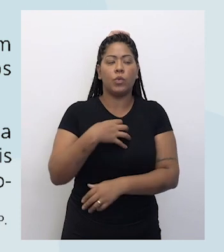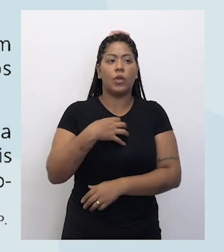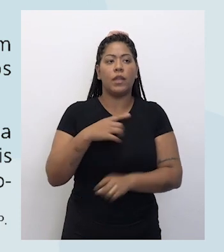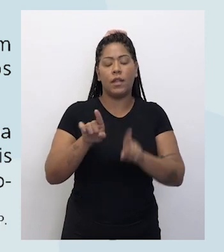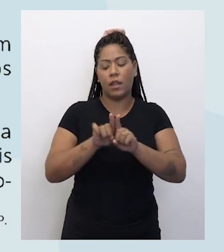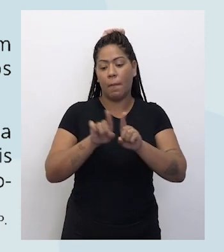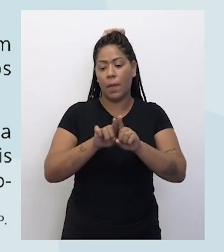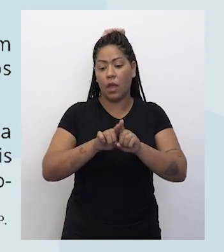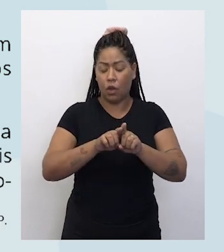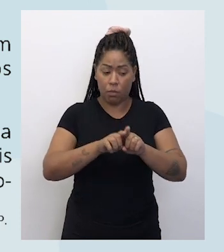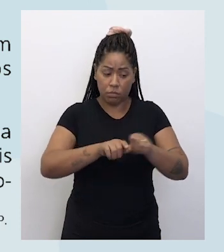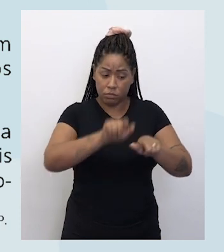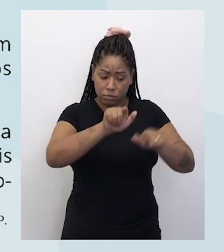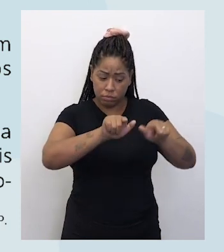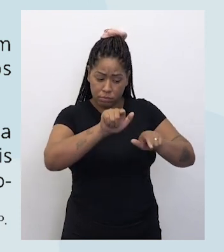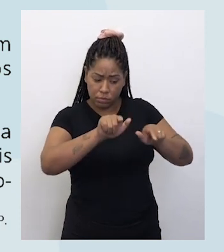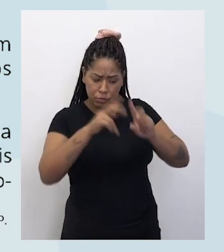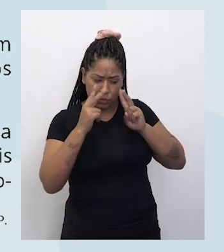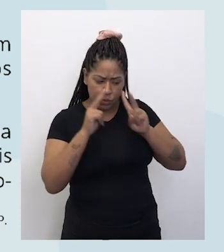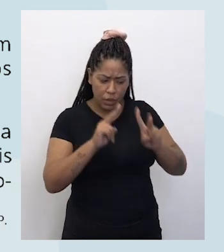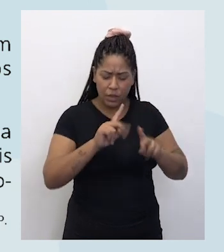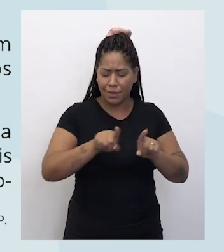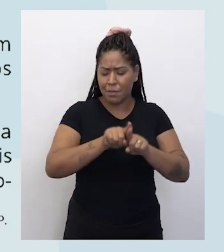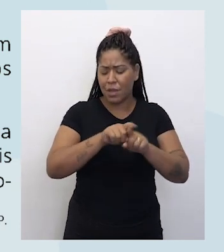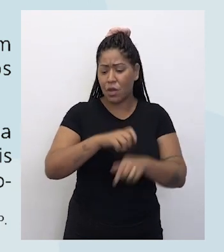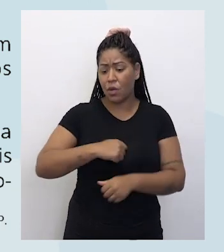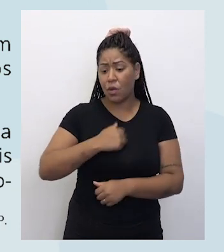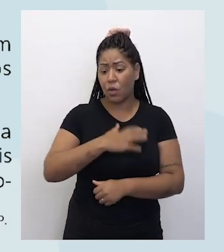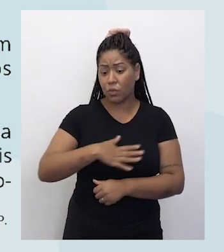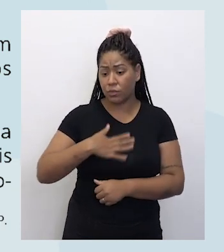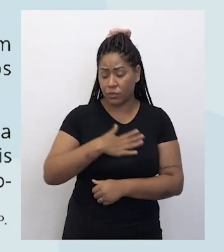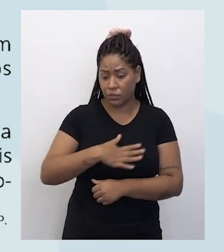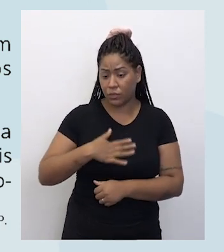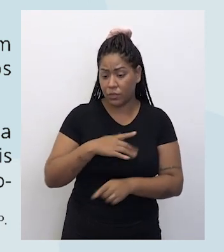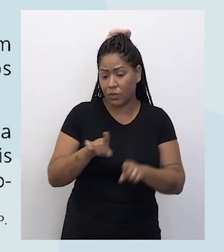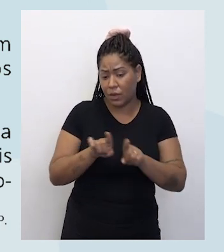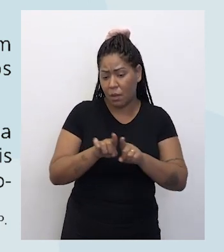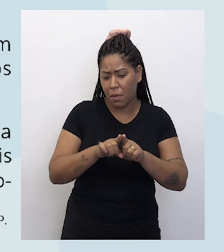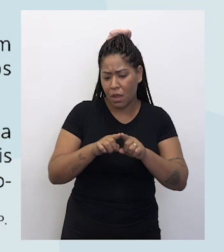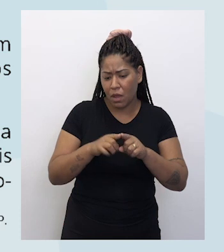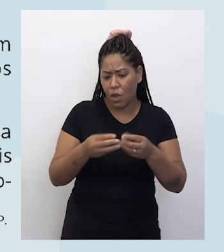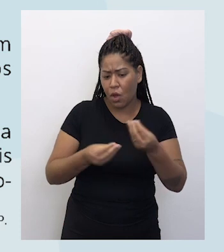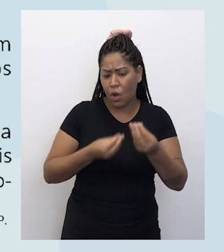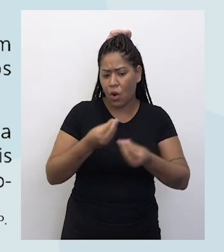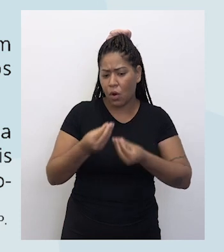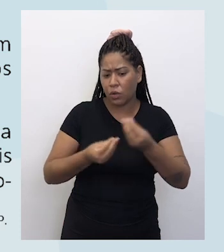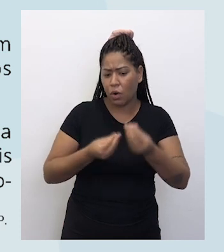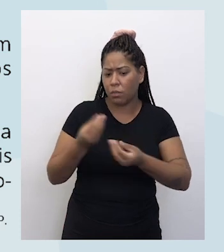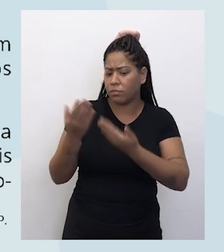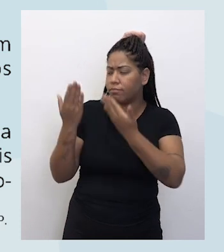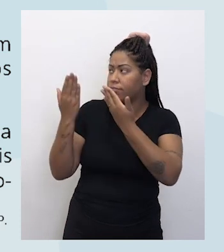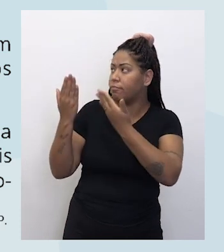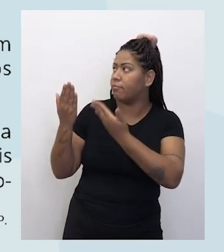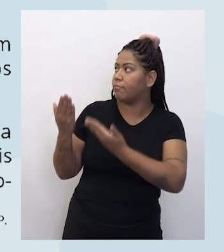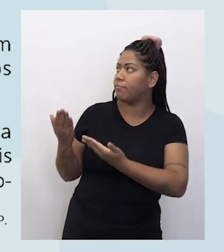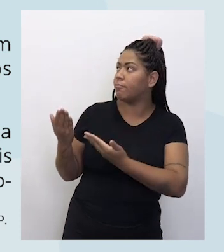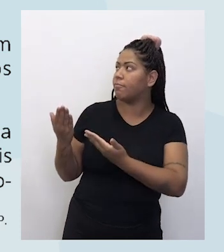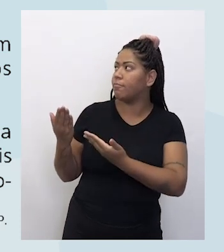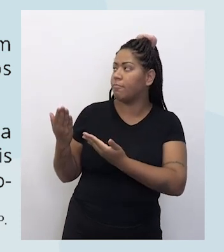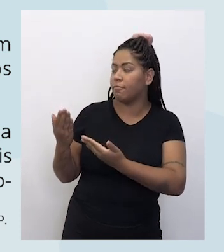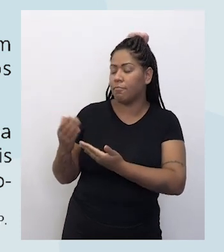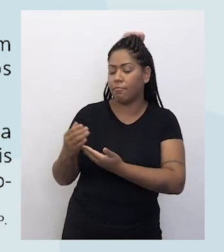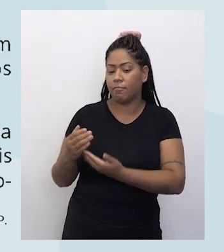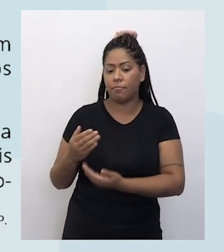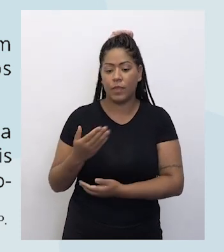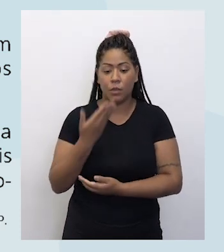se beneficia daquilo, quais são as vantagens de adquirir o produto ou a ideia. Normalmente, nas campanhas